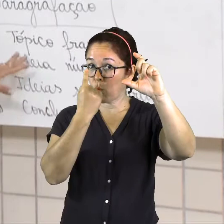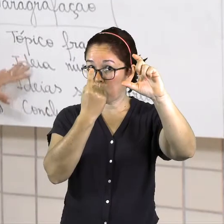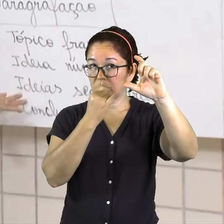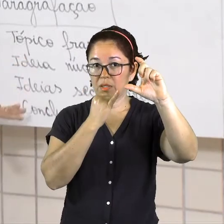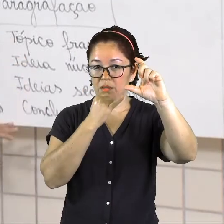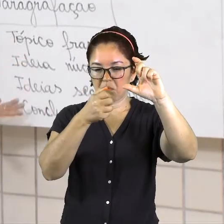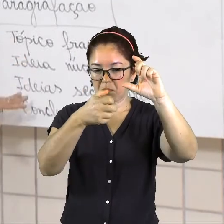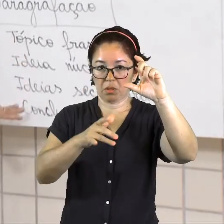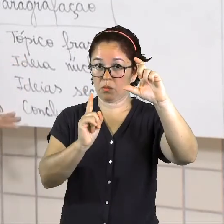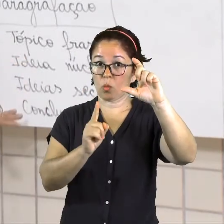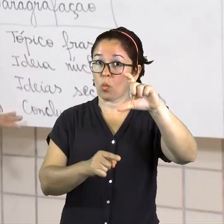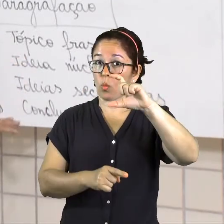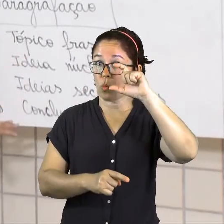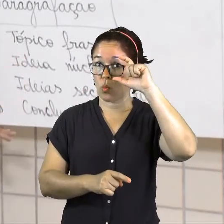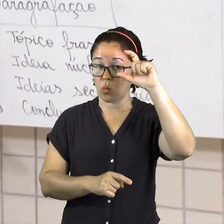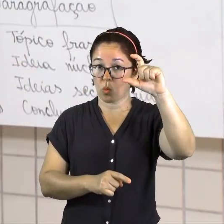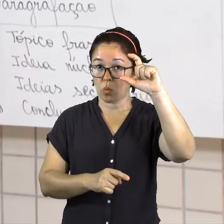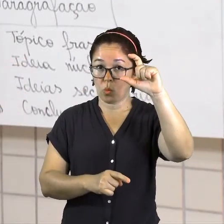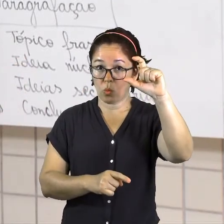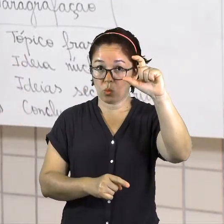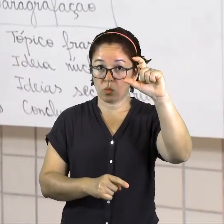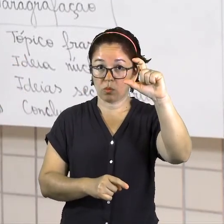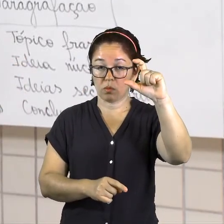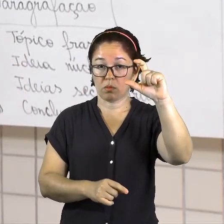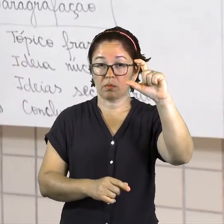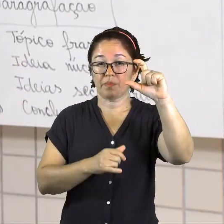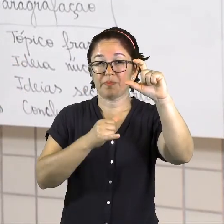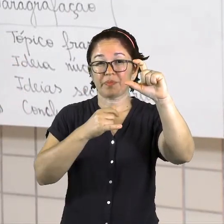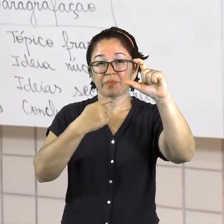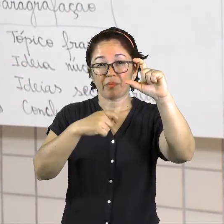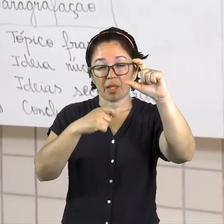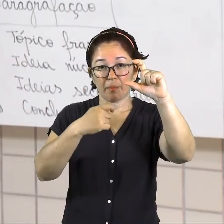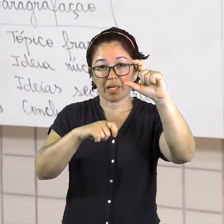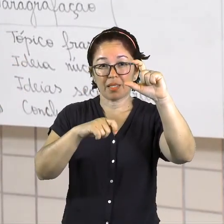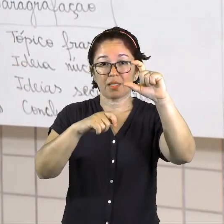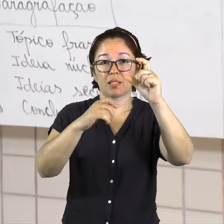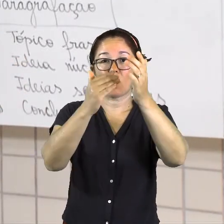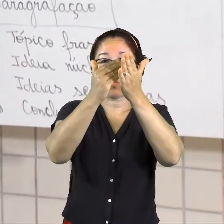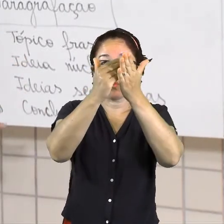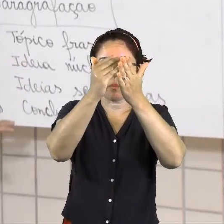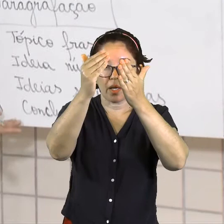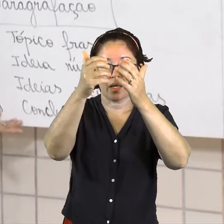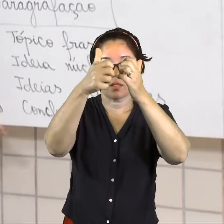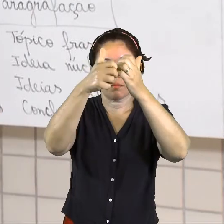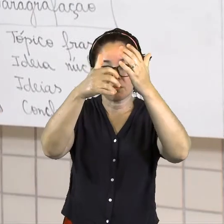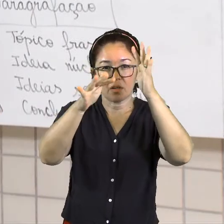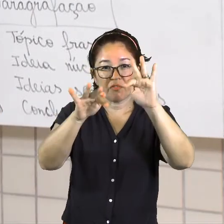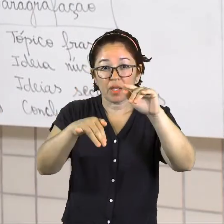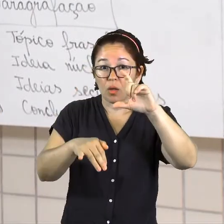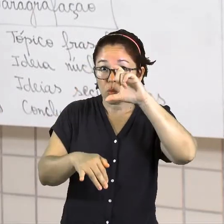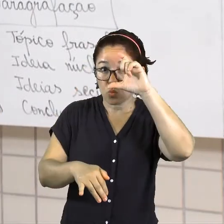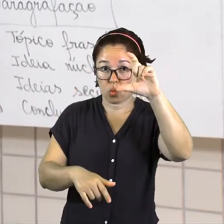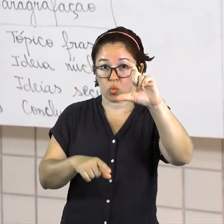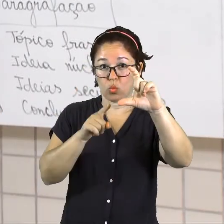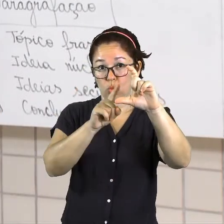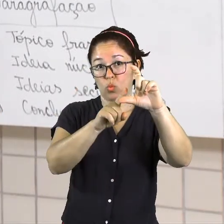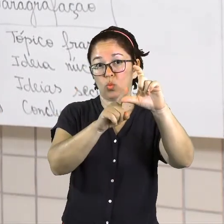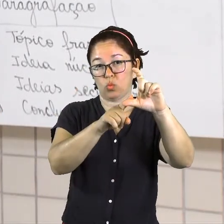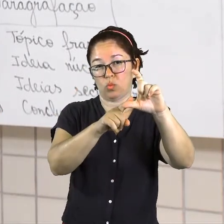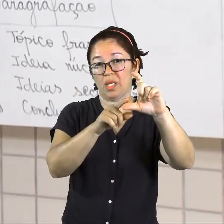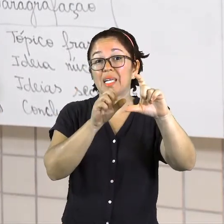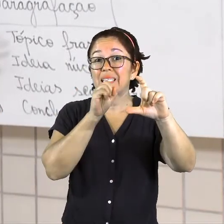essa ideia núcleo com as ideias secundárias tem que ser finalizadas, tem que ser amarradas. Então, isso aí que é a conclusão, é quando você